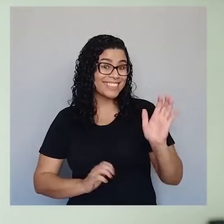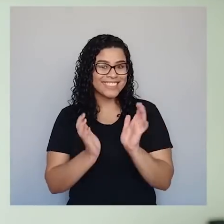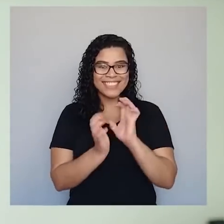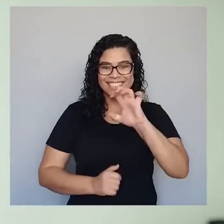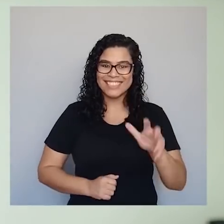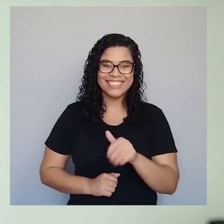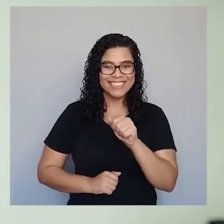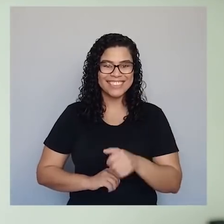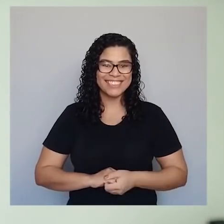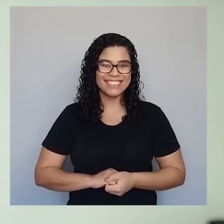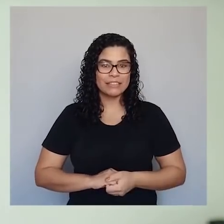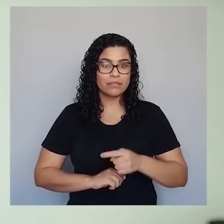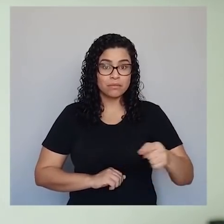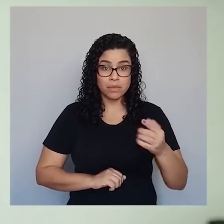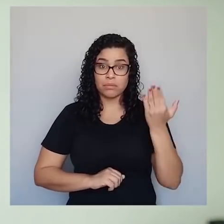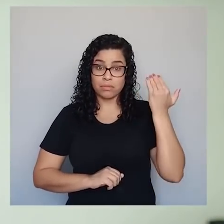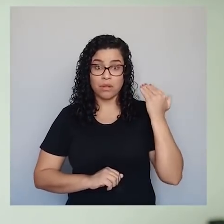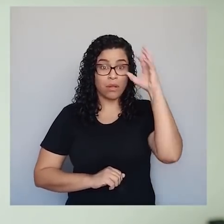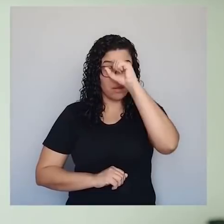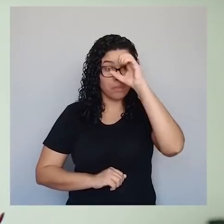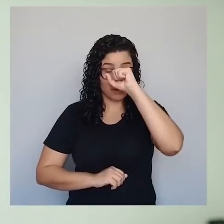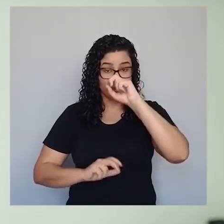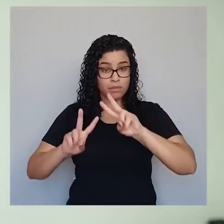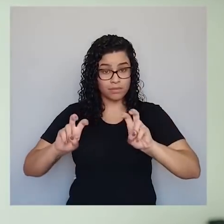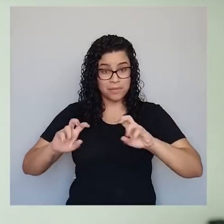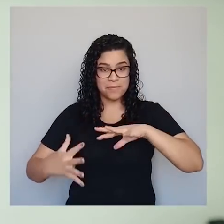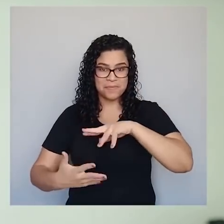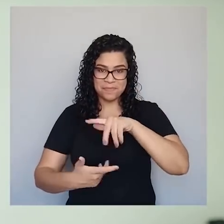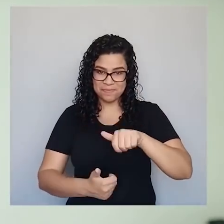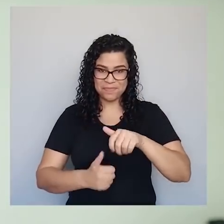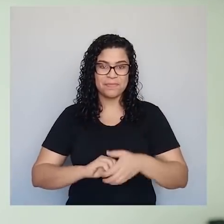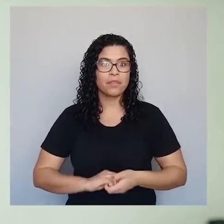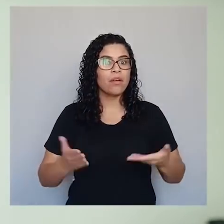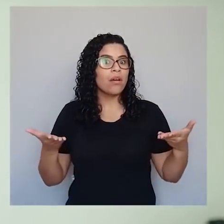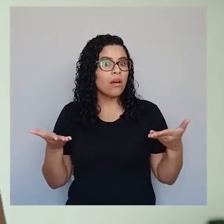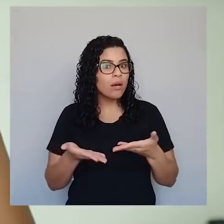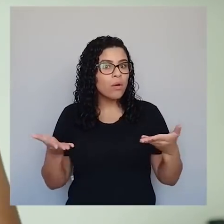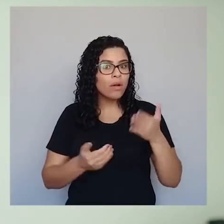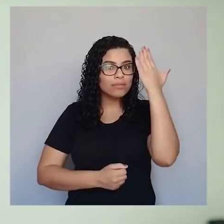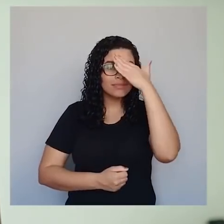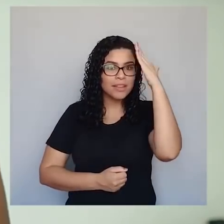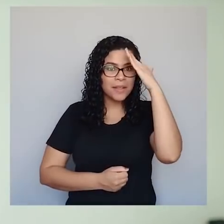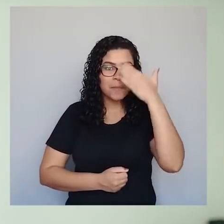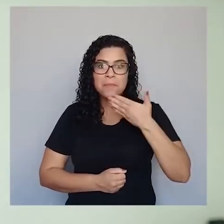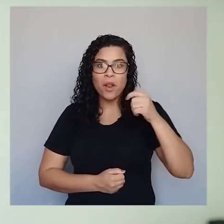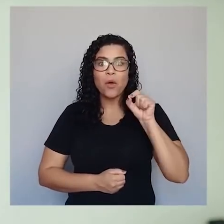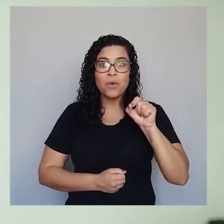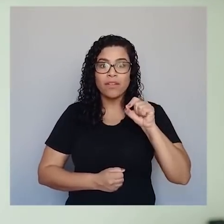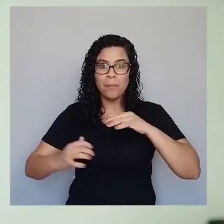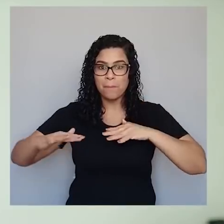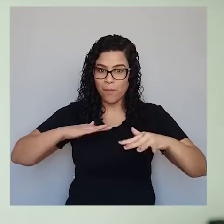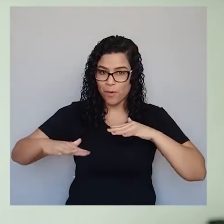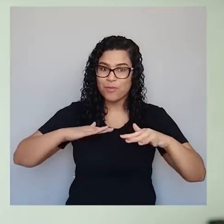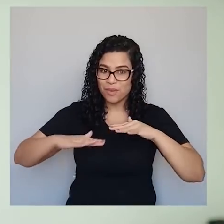E aí, galera da EJA? Semana passada aprendemos bastante sobre a Terra. Agora, vamos entender melhor como são